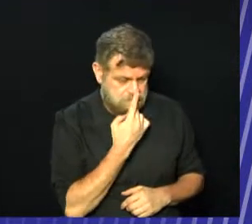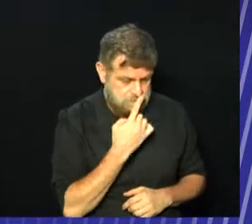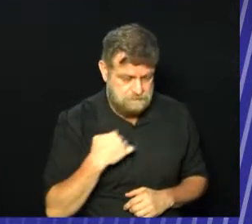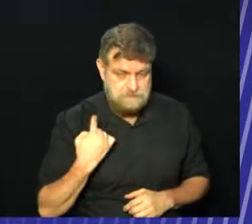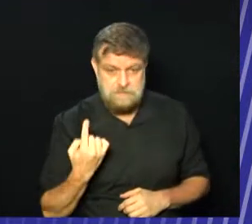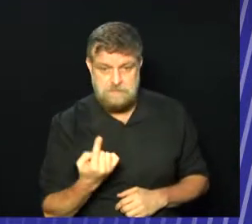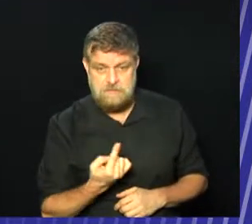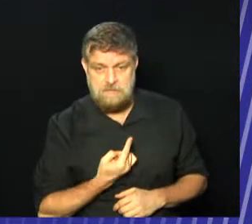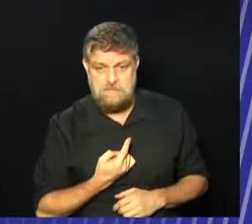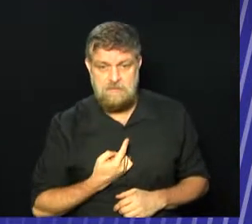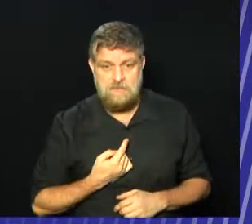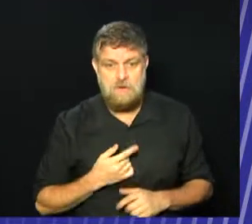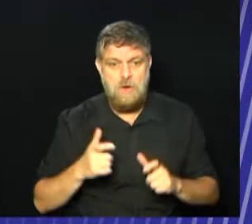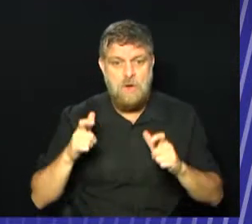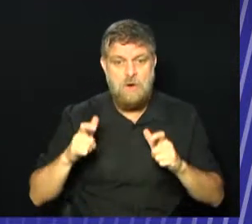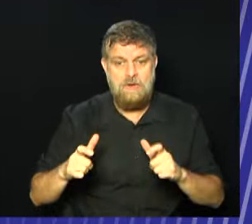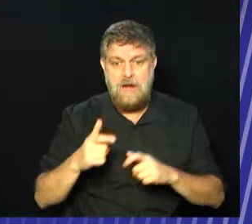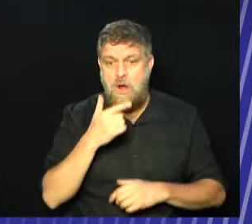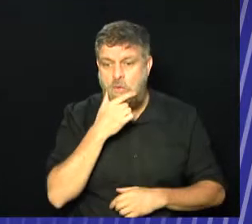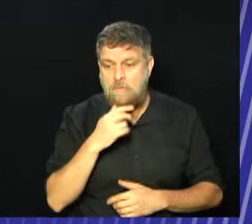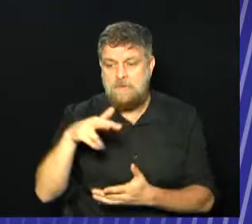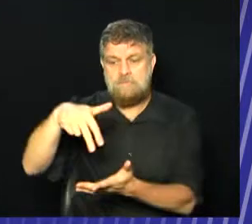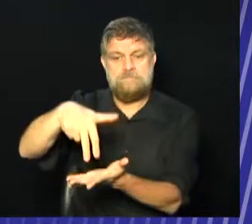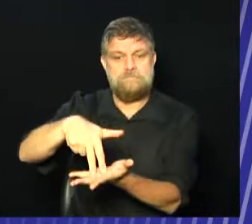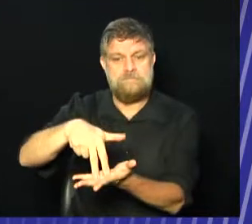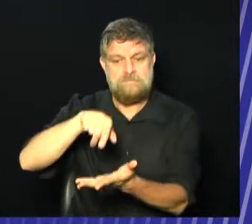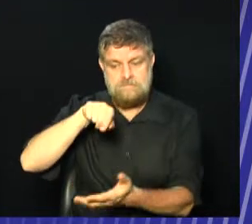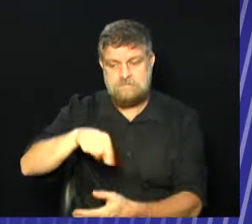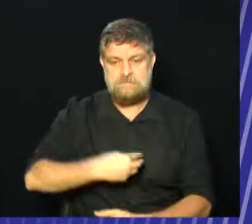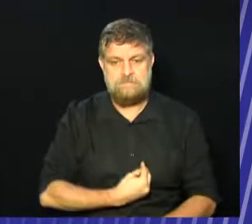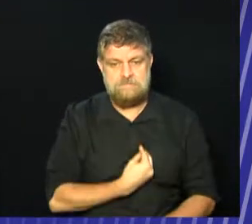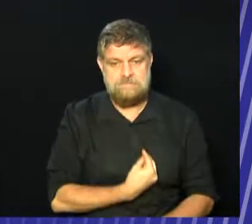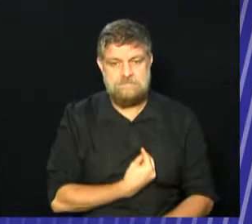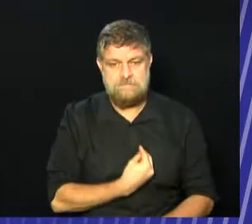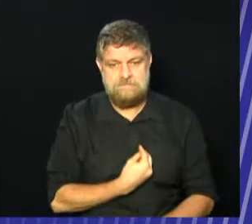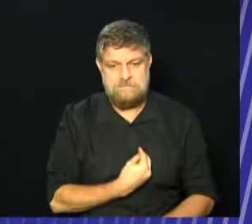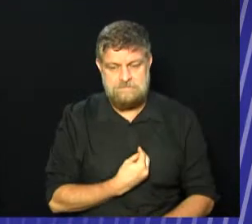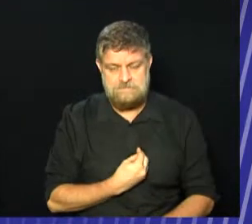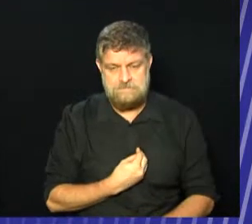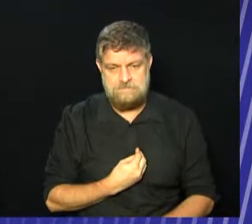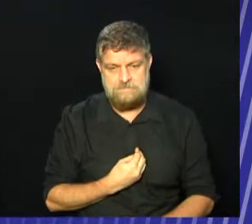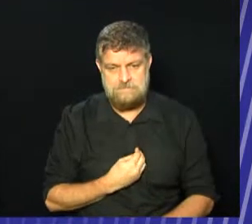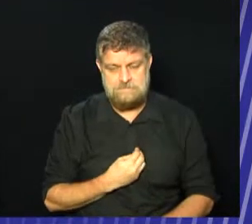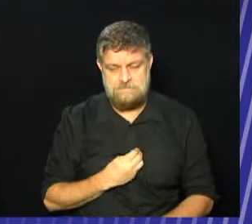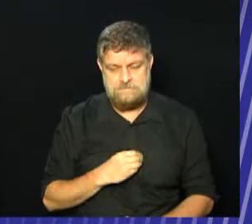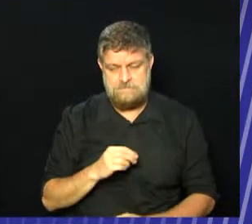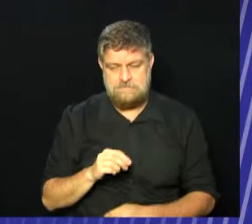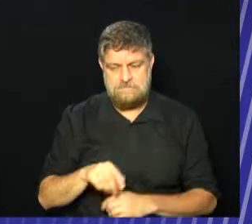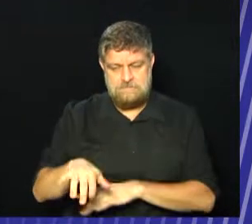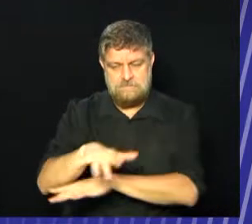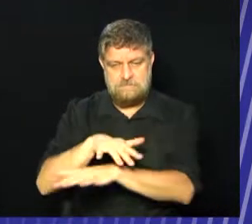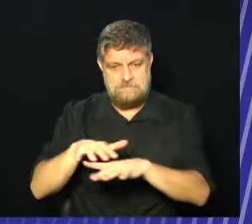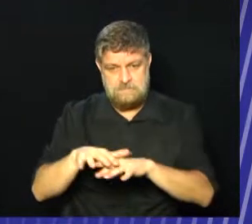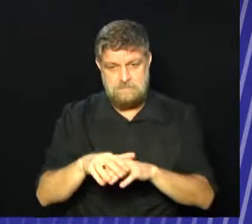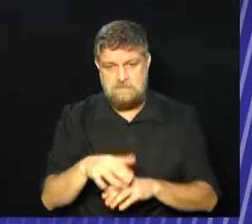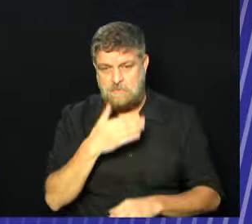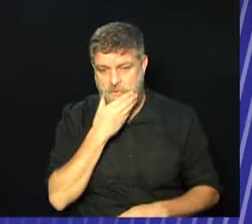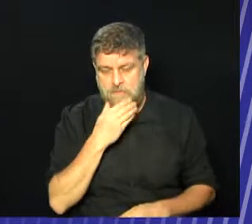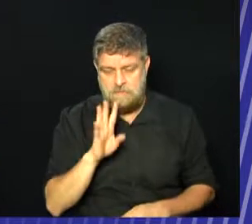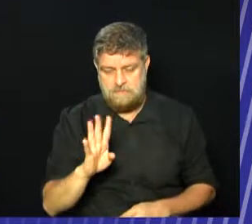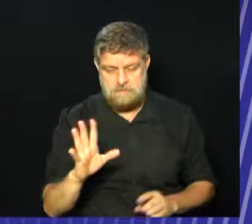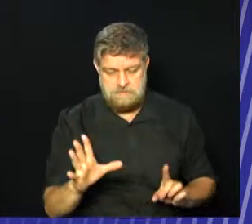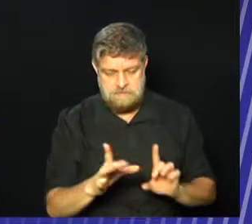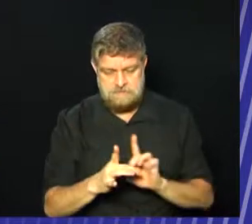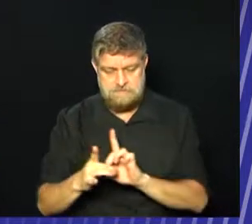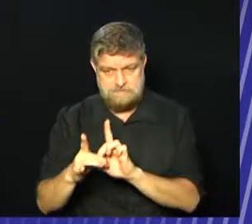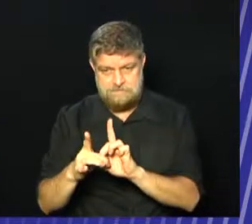mudar e foi atrás de lugares onde o homem já estava. Então, a gente seguiu feiras de carros antigos, a gente